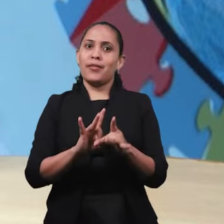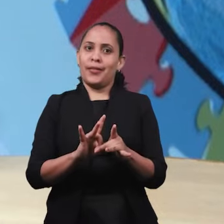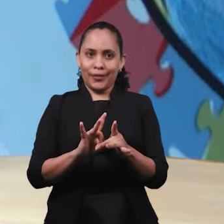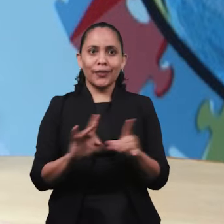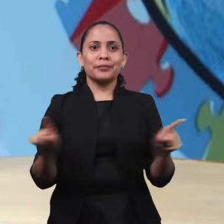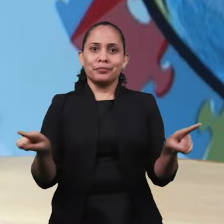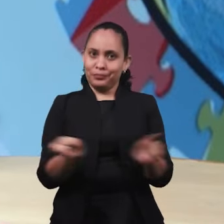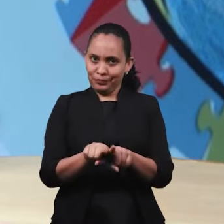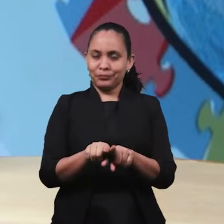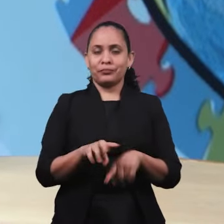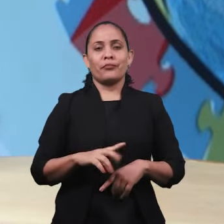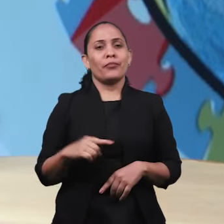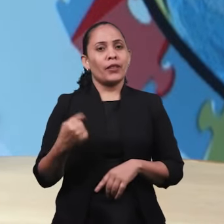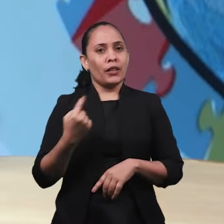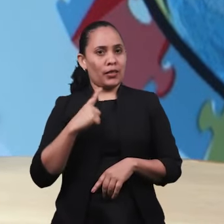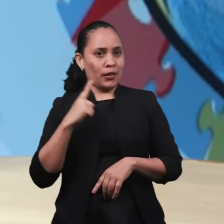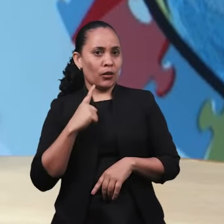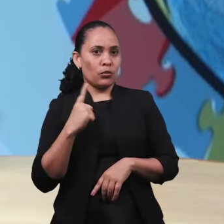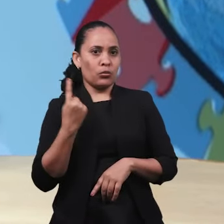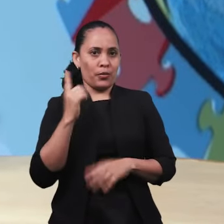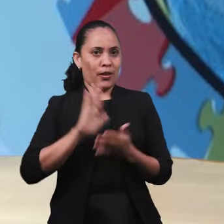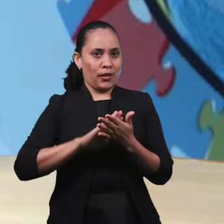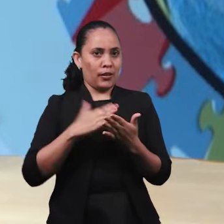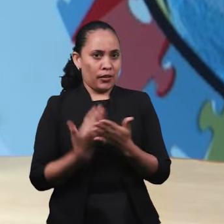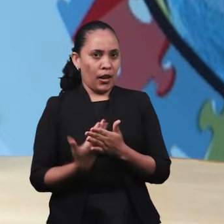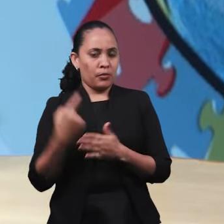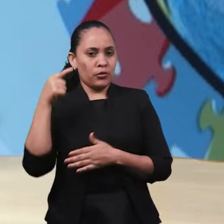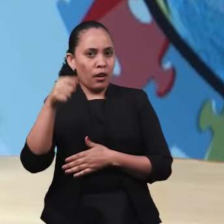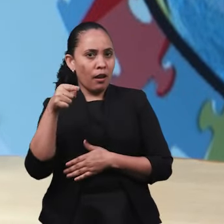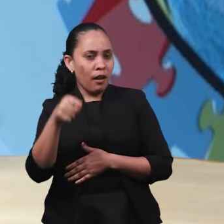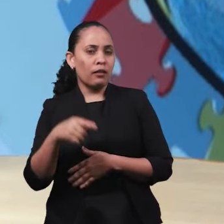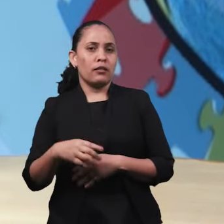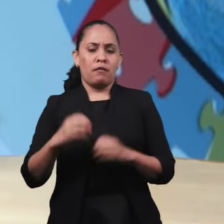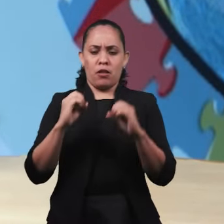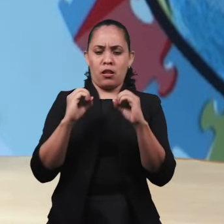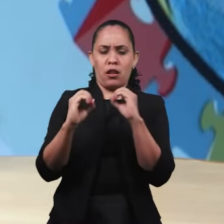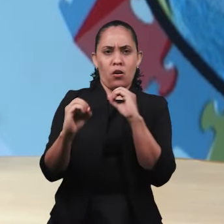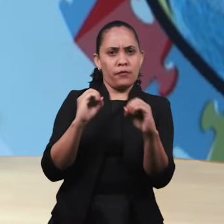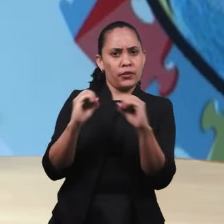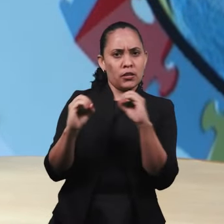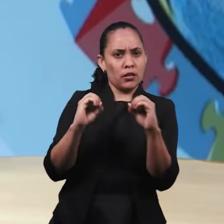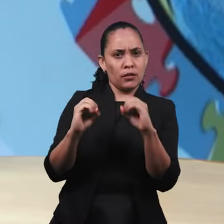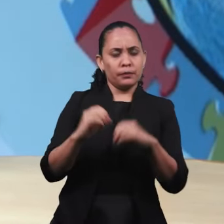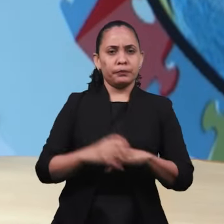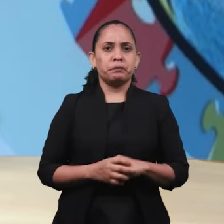Para você ter uma ideia, nós temos uma intérprete que ela ainda estava no meio da oficina,